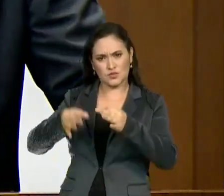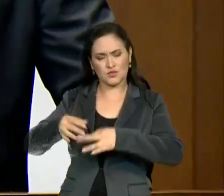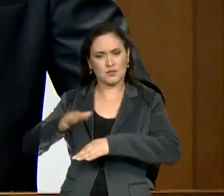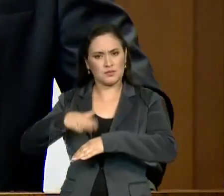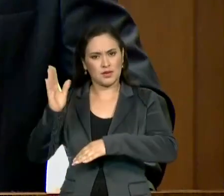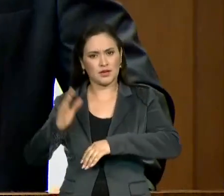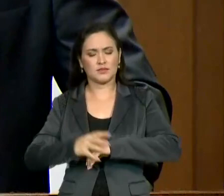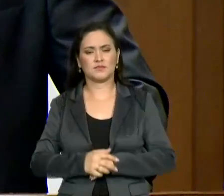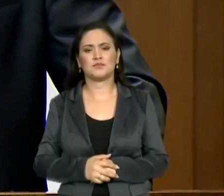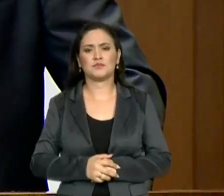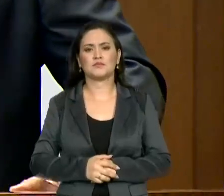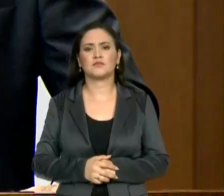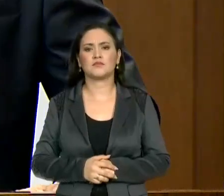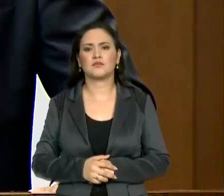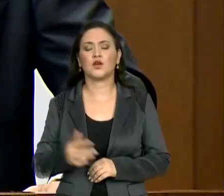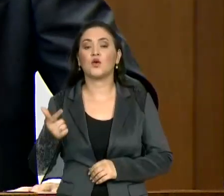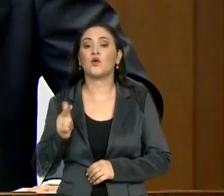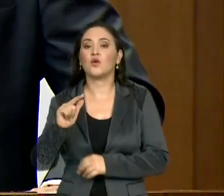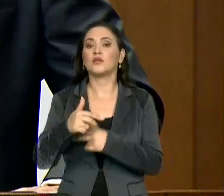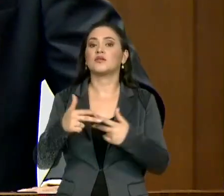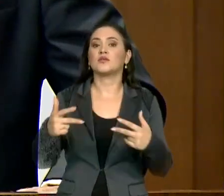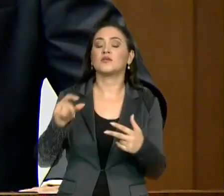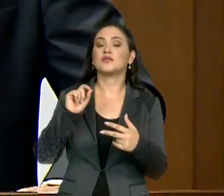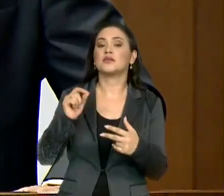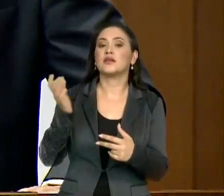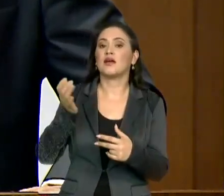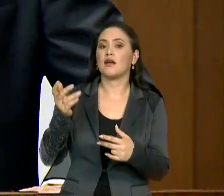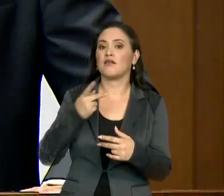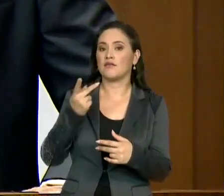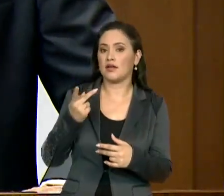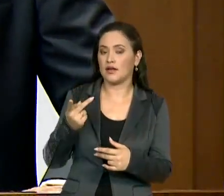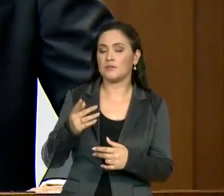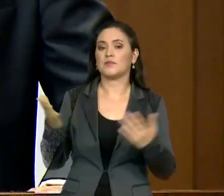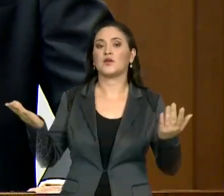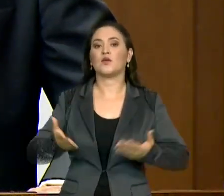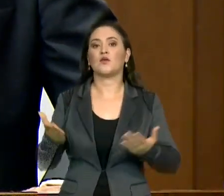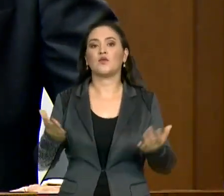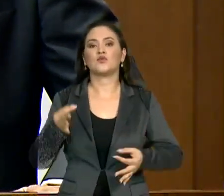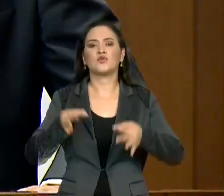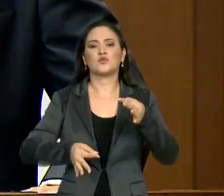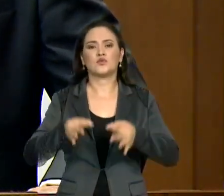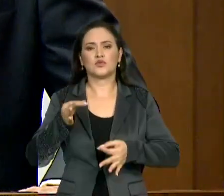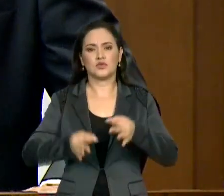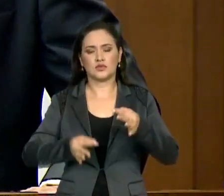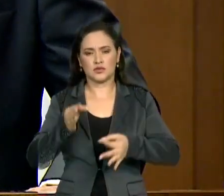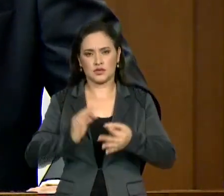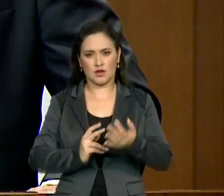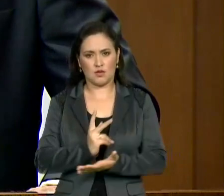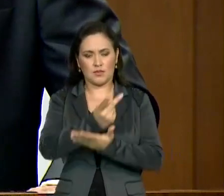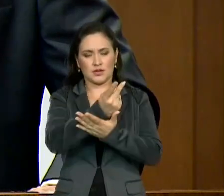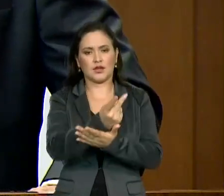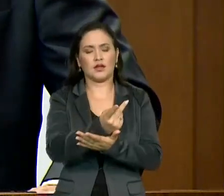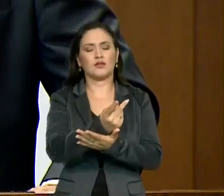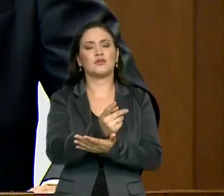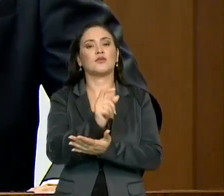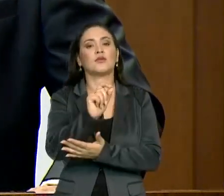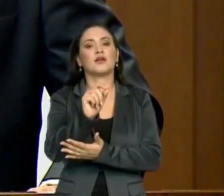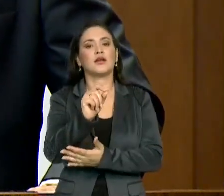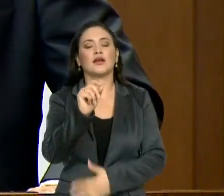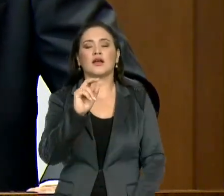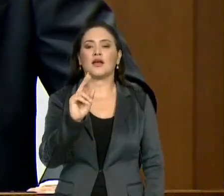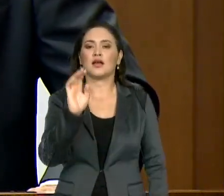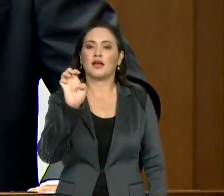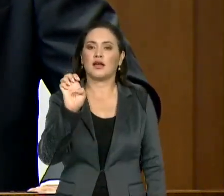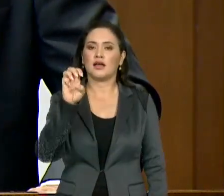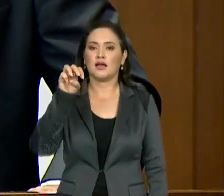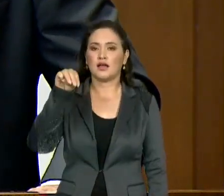hoje, fazendo uma justa homenagem a Embrapa, que completa 50 anos no nosso país e 13 anos no